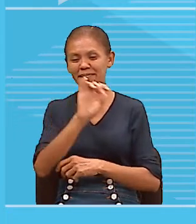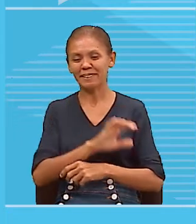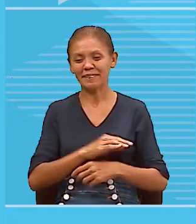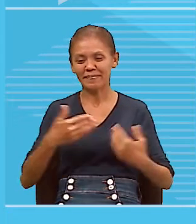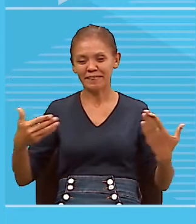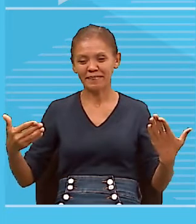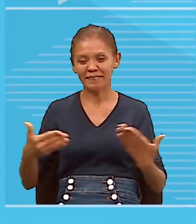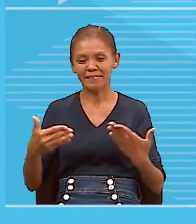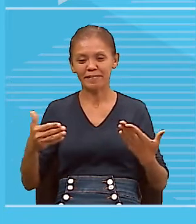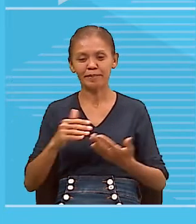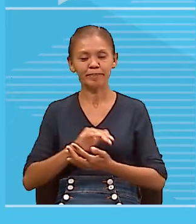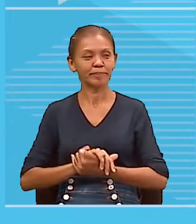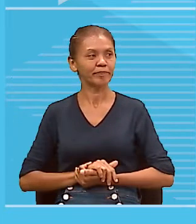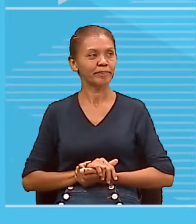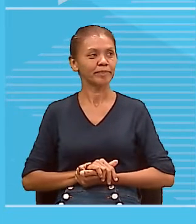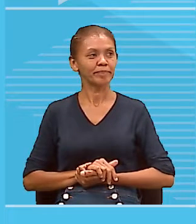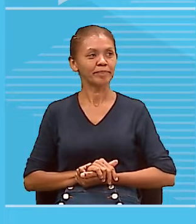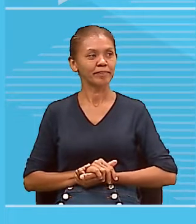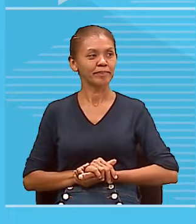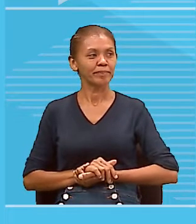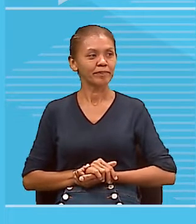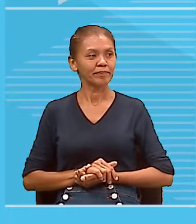suas percepções